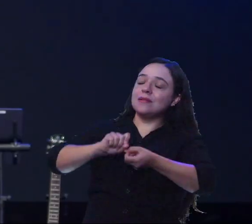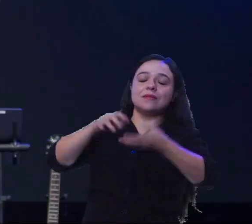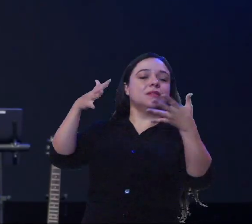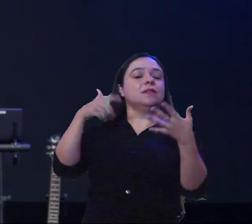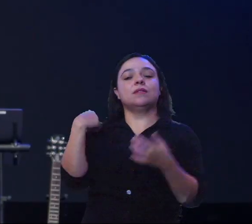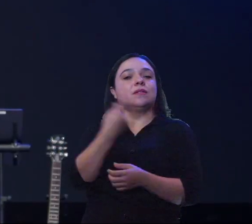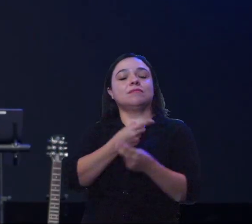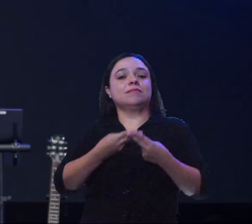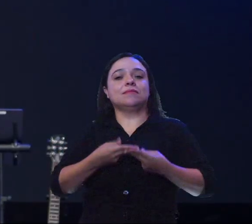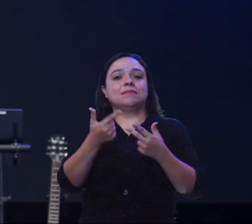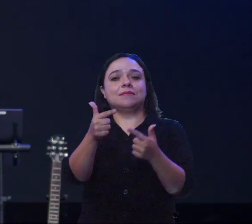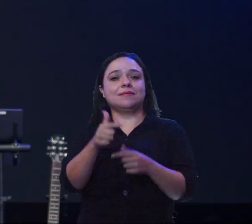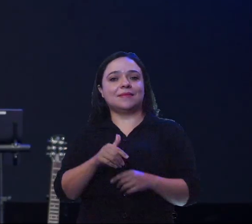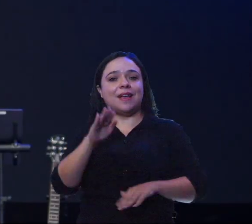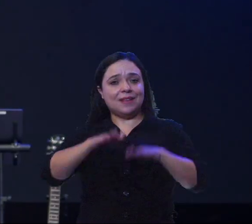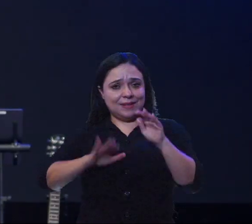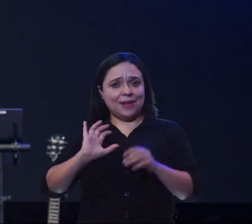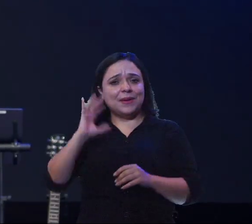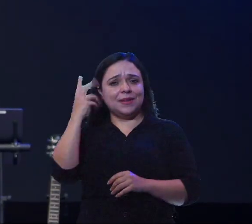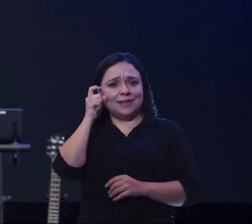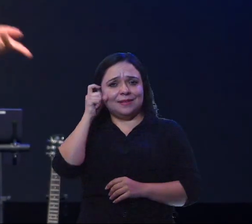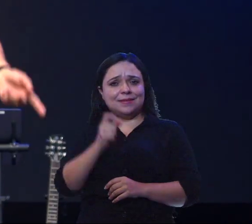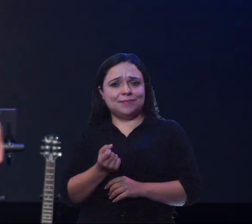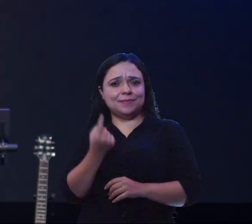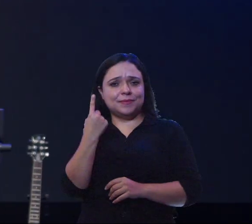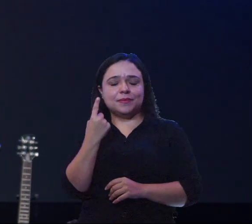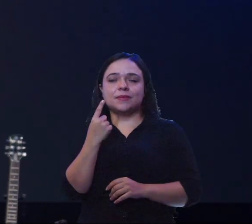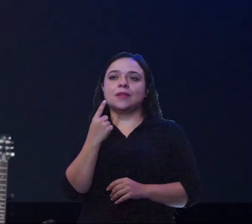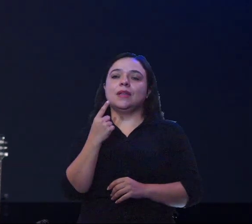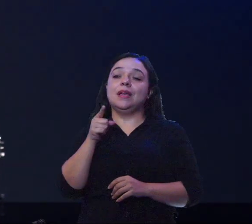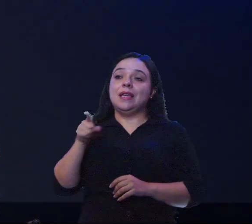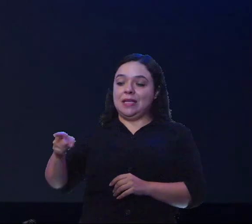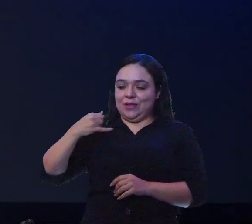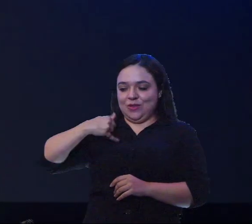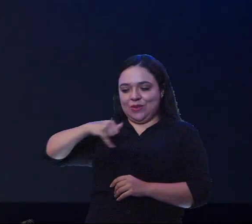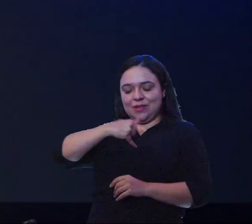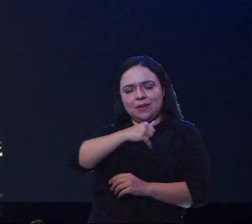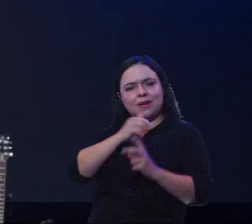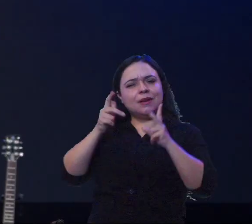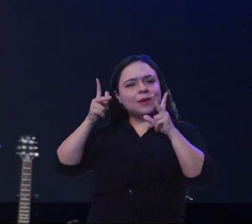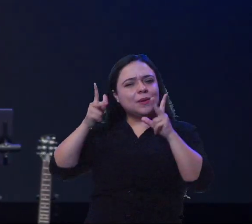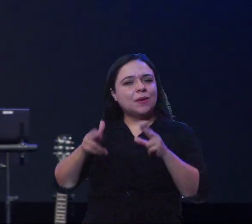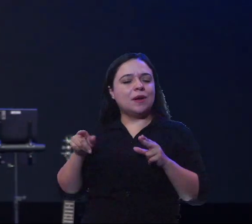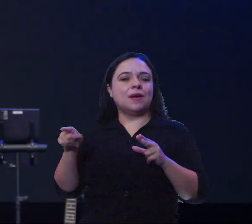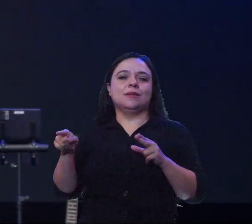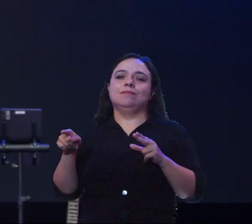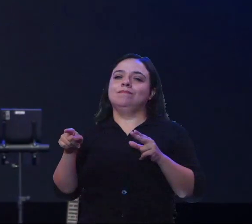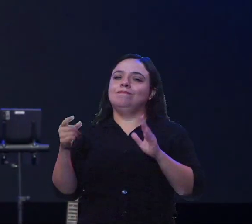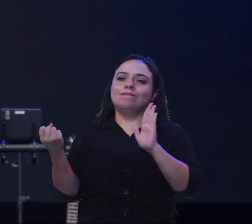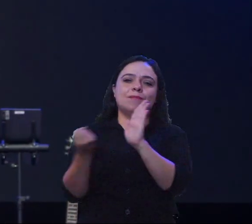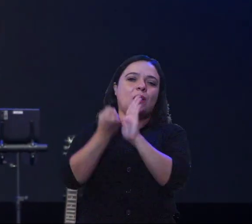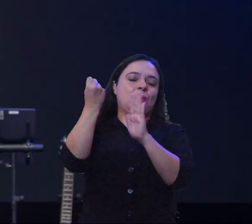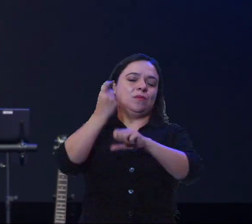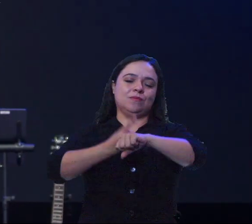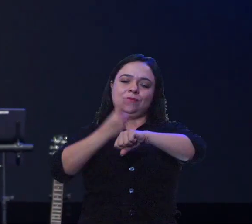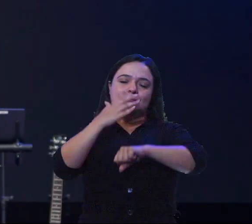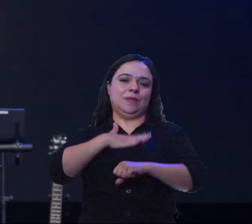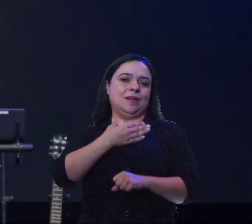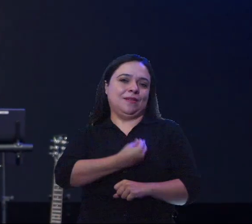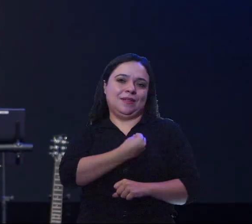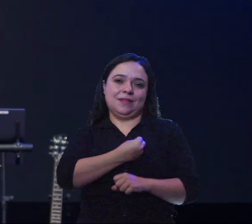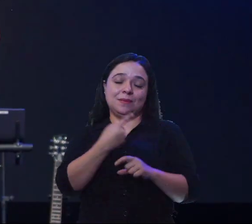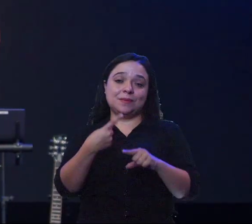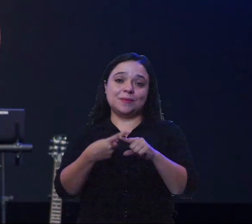da nossa vida. E é tão interessante porque eu confesso que a história de José, para mim, ela é extremamente emblemática. Eu fico algumas vezes